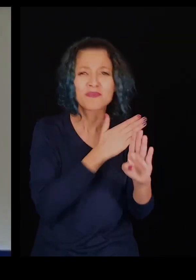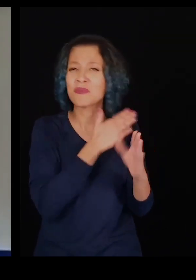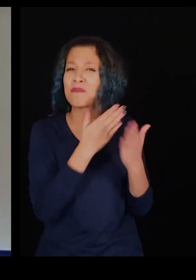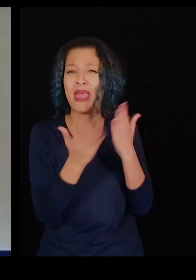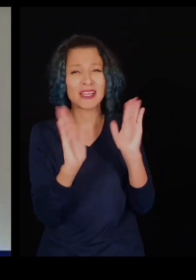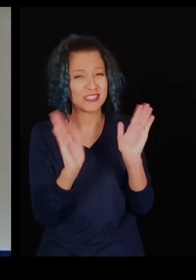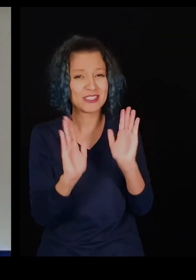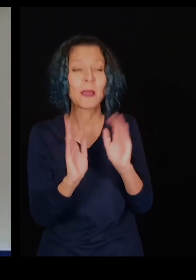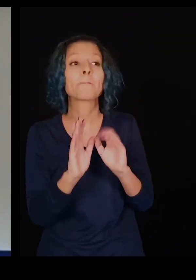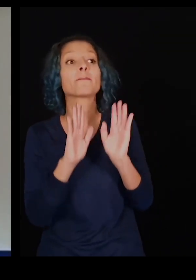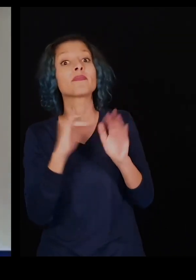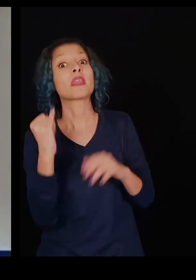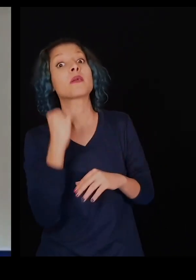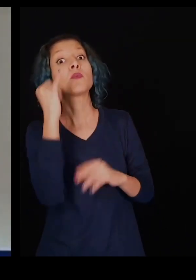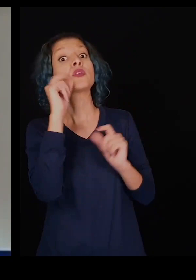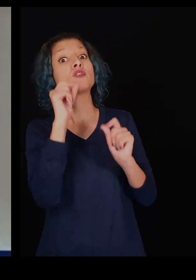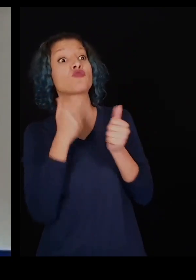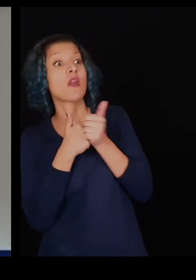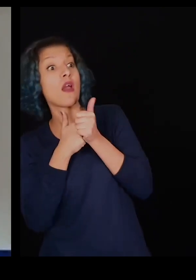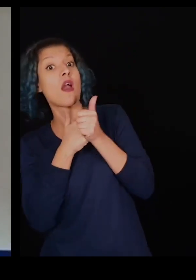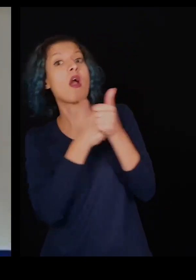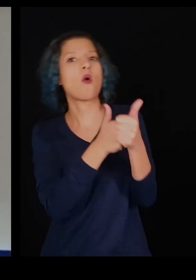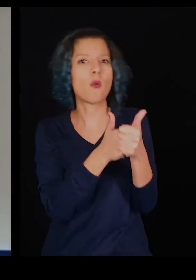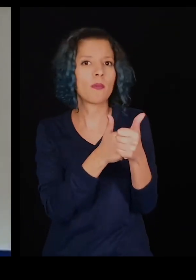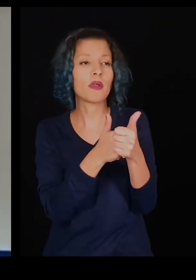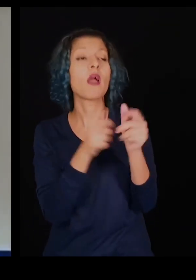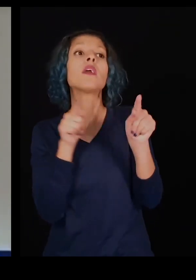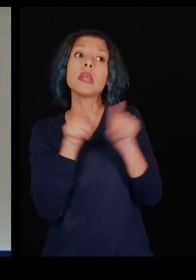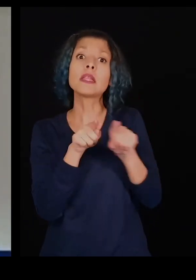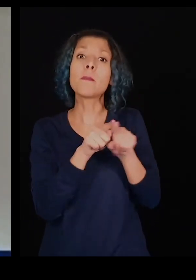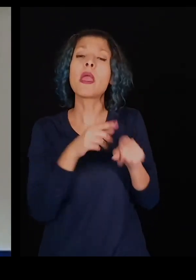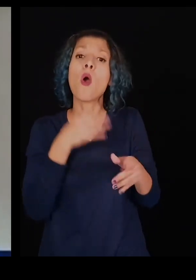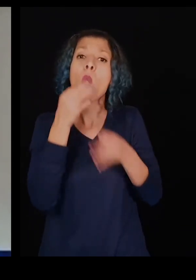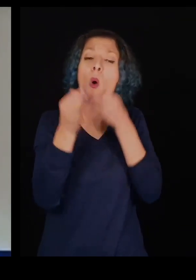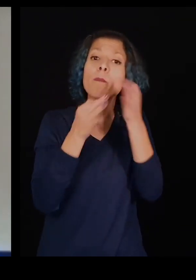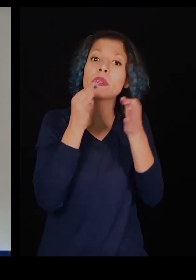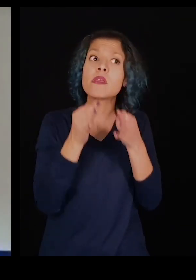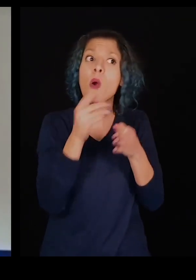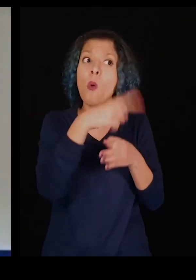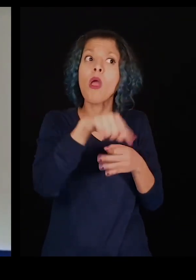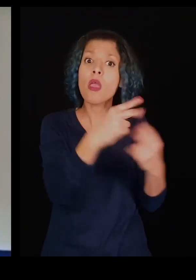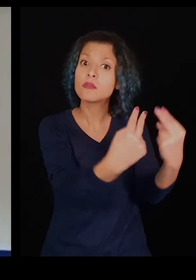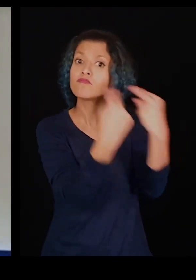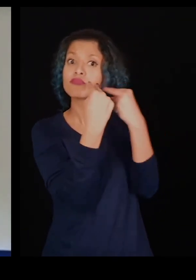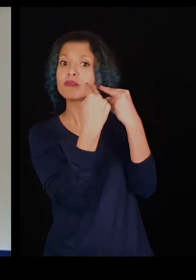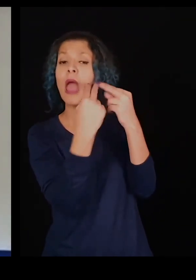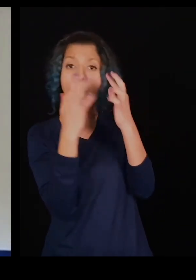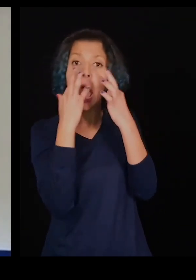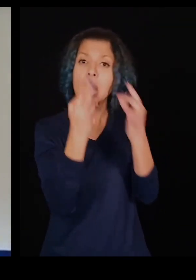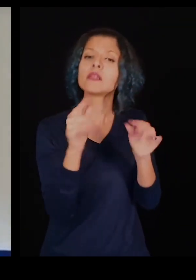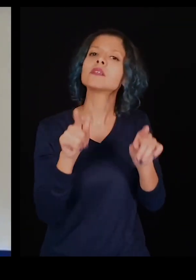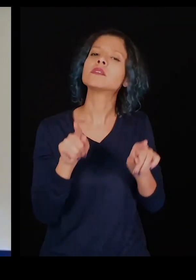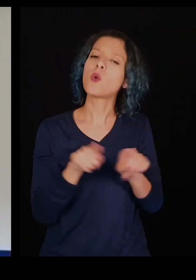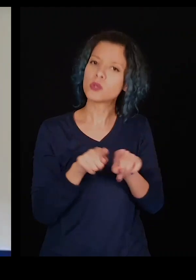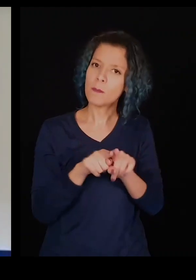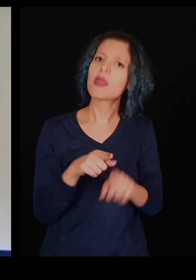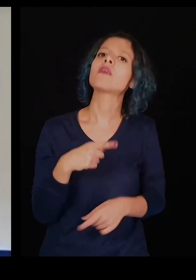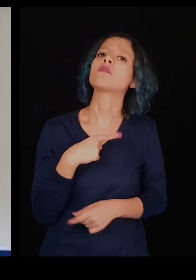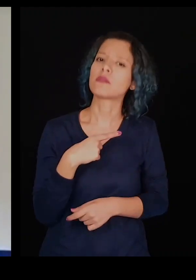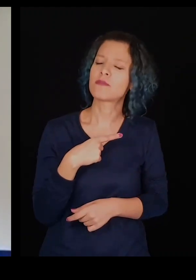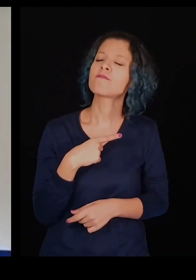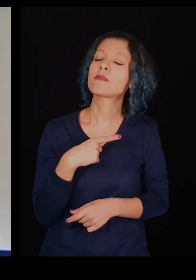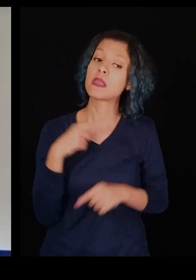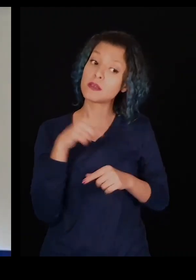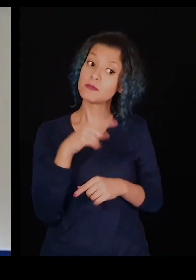é eu poder acompanhar isso e ser ouvido nesse fórum. Então, eu acho que sim, é uma mudança muito importante e eu acho que isso